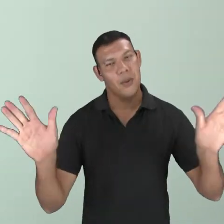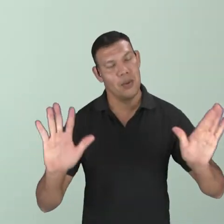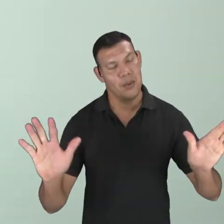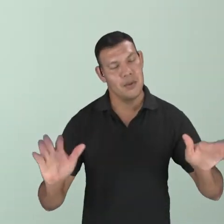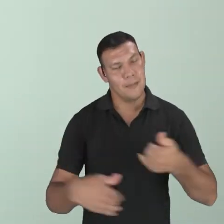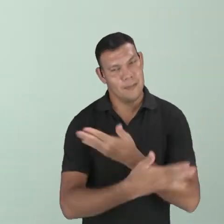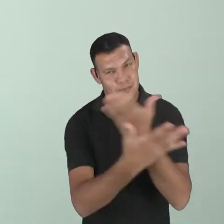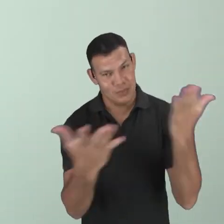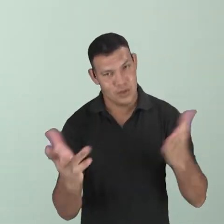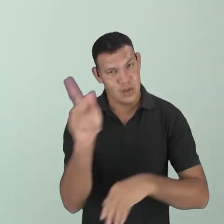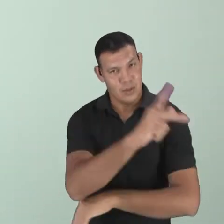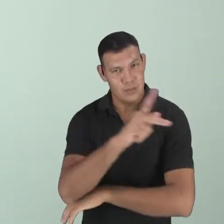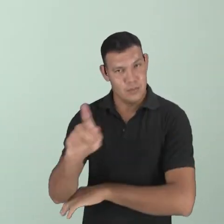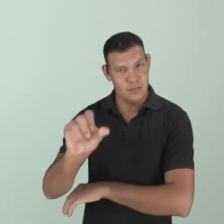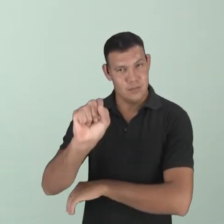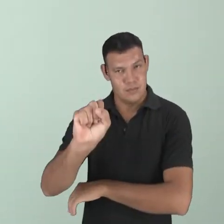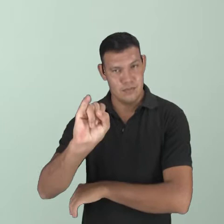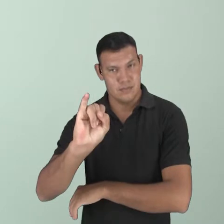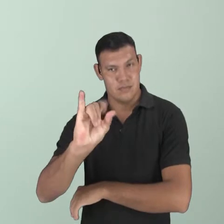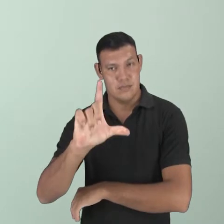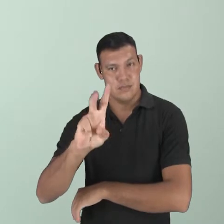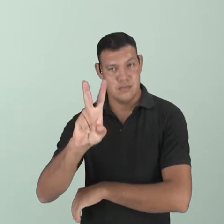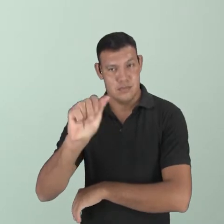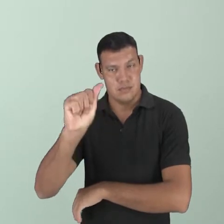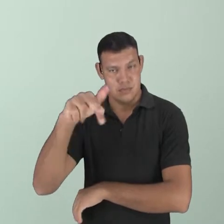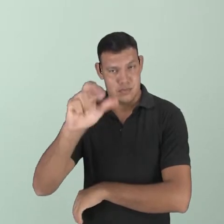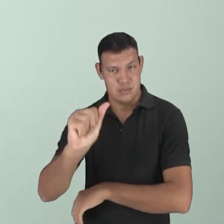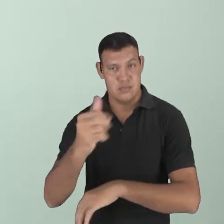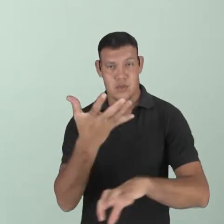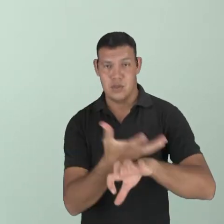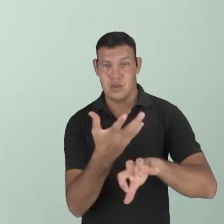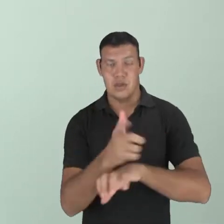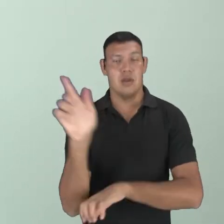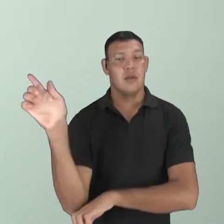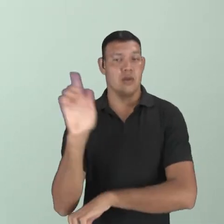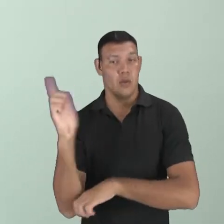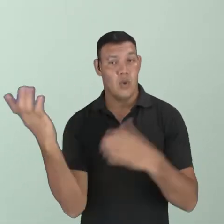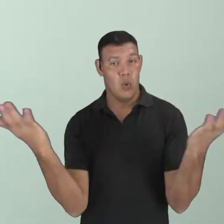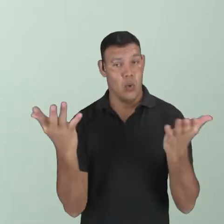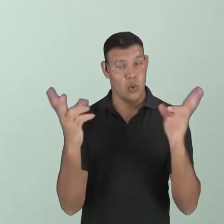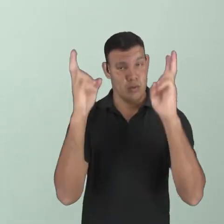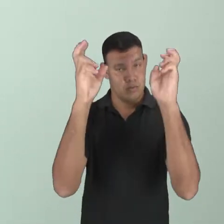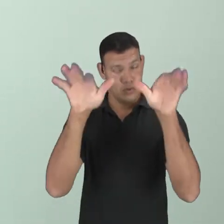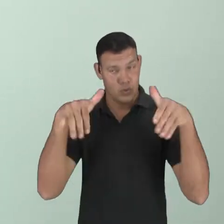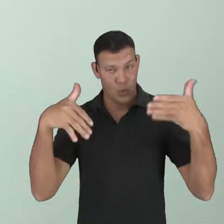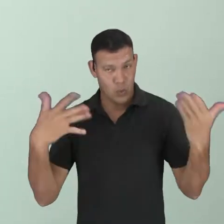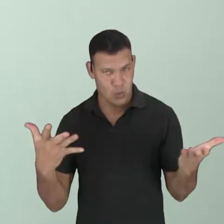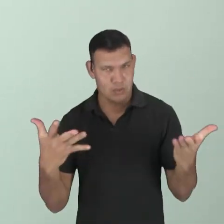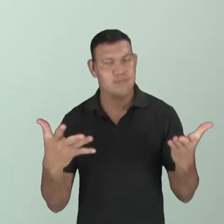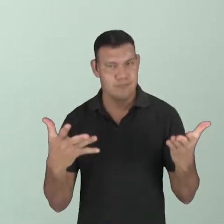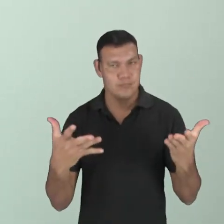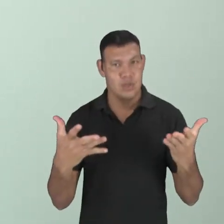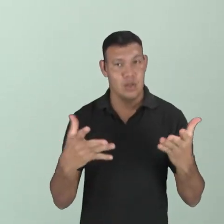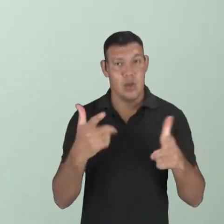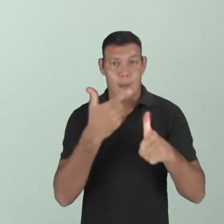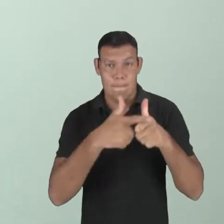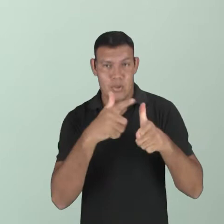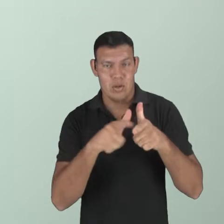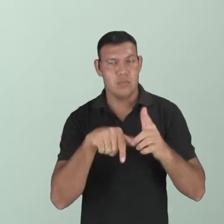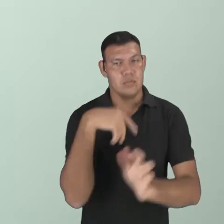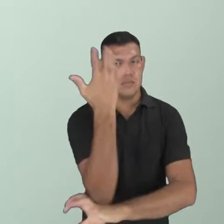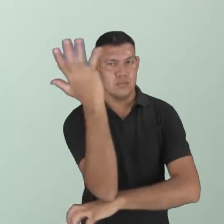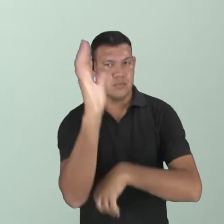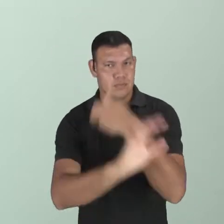Olá pessoal, eu sou a professora Silvana de Geografia e hoje nós vamos falar sobre análise e notícias de jornais televisivos sobre